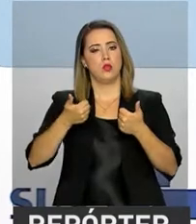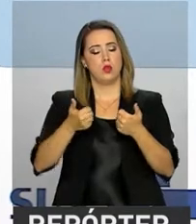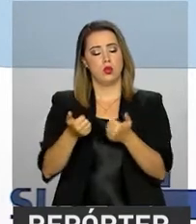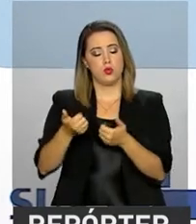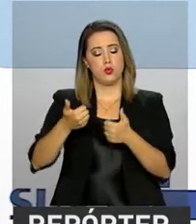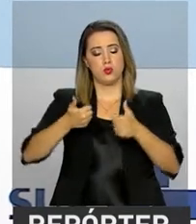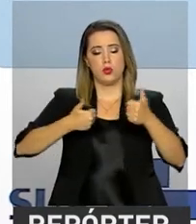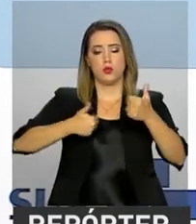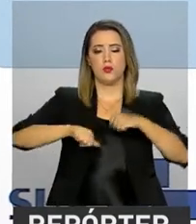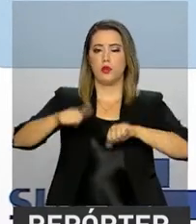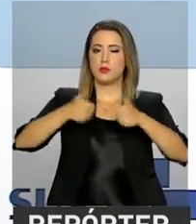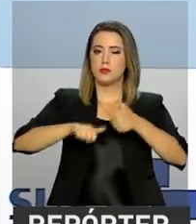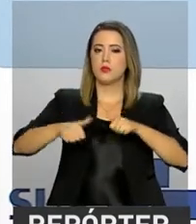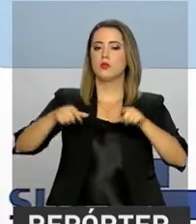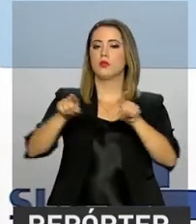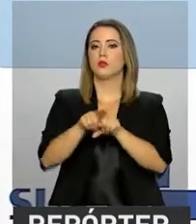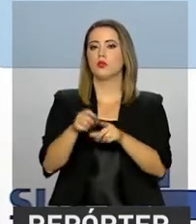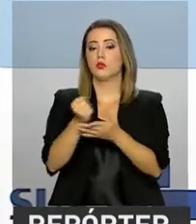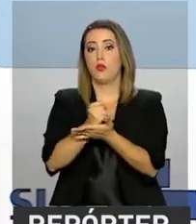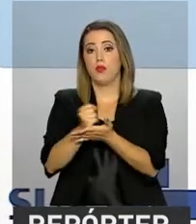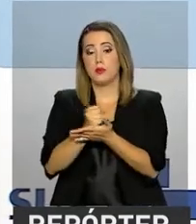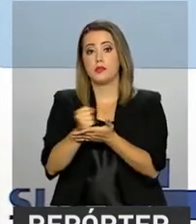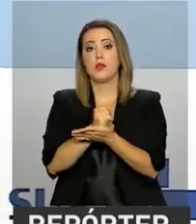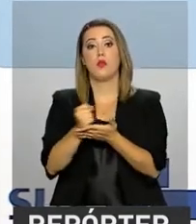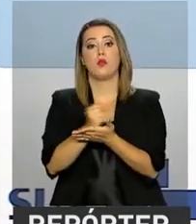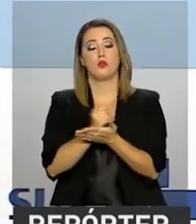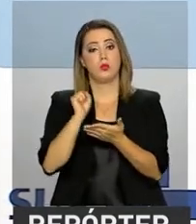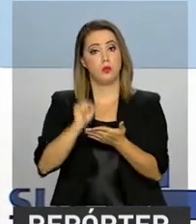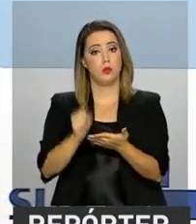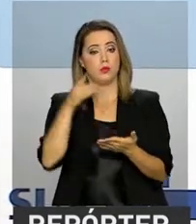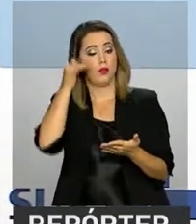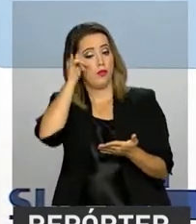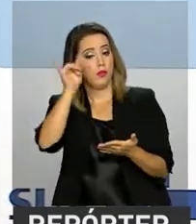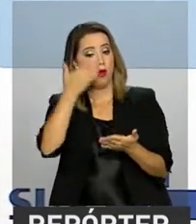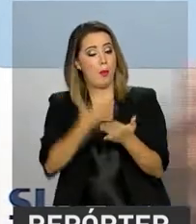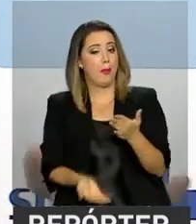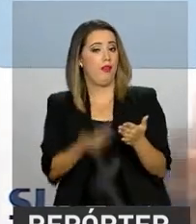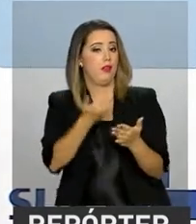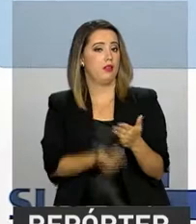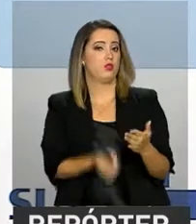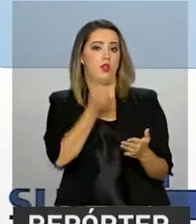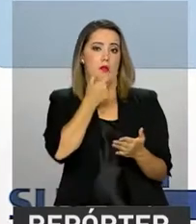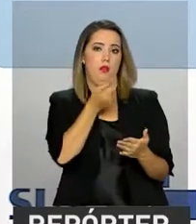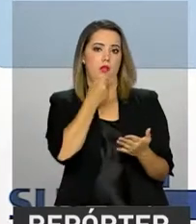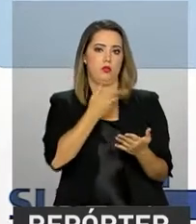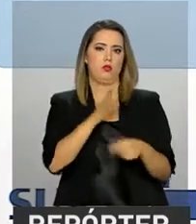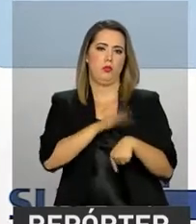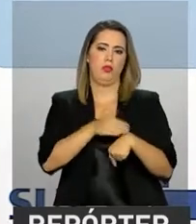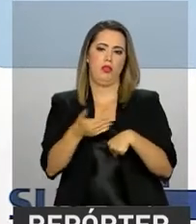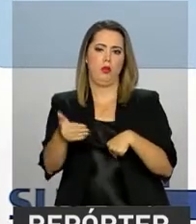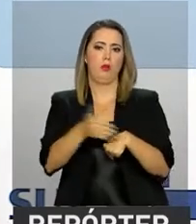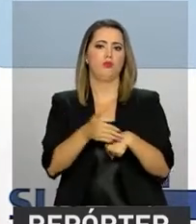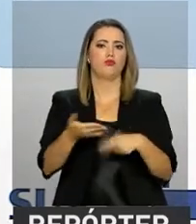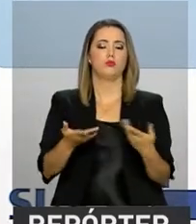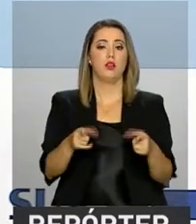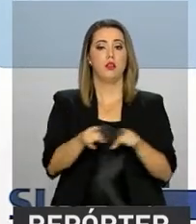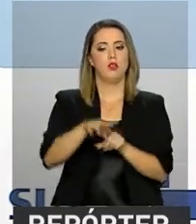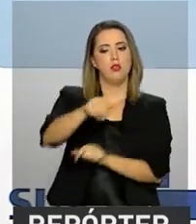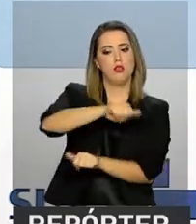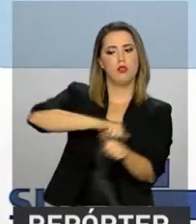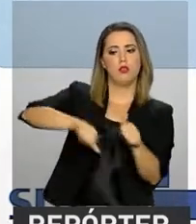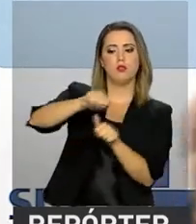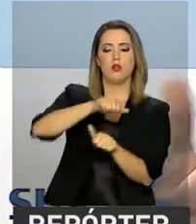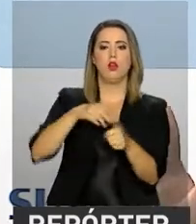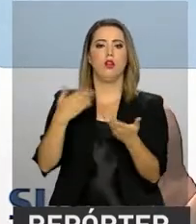venciam na prateleira evitar que medicamentos sejam desperdiçados e fazer a ao remanejamento dos